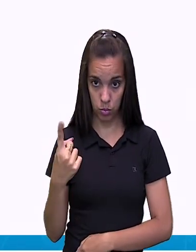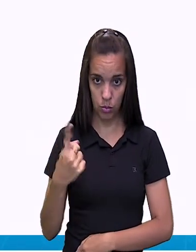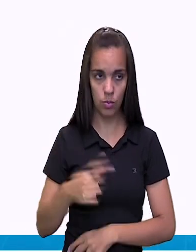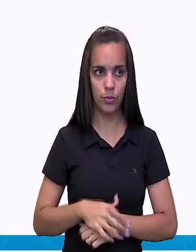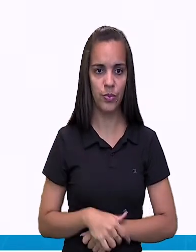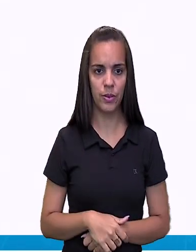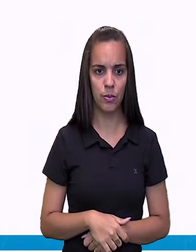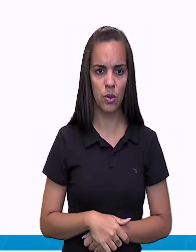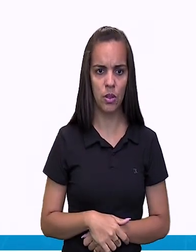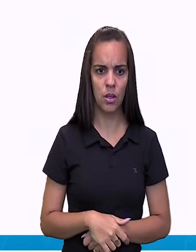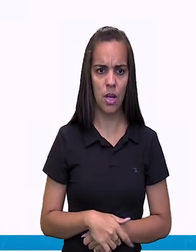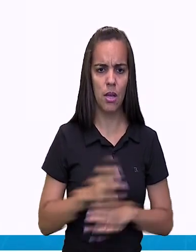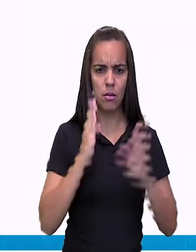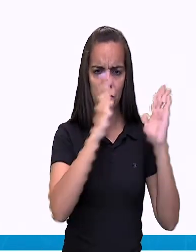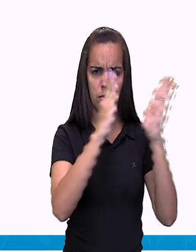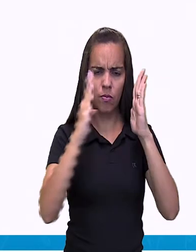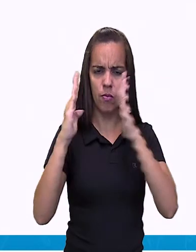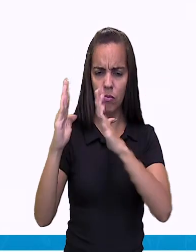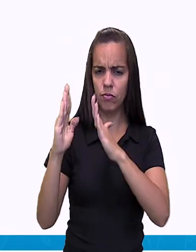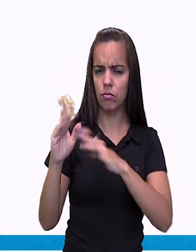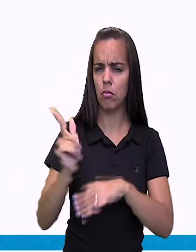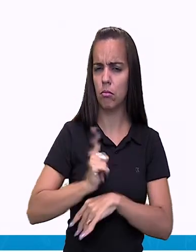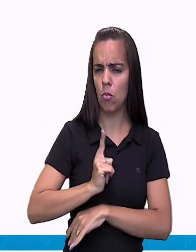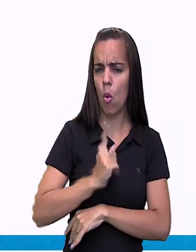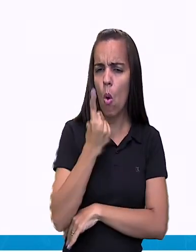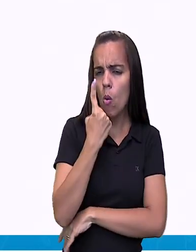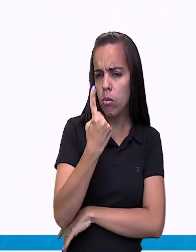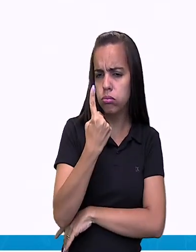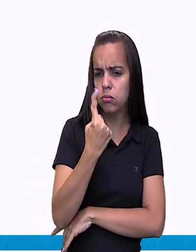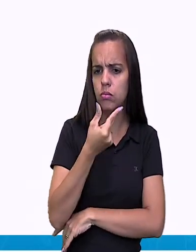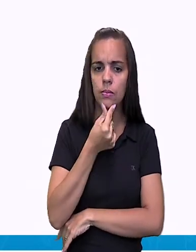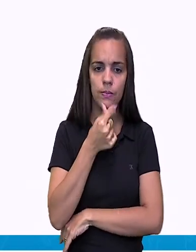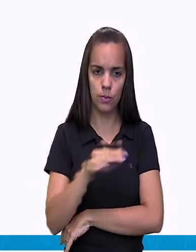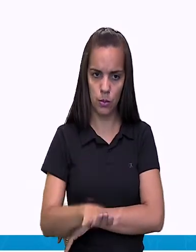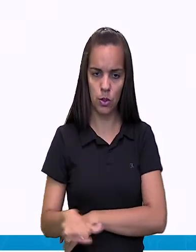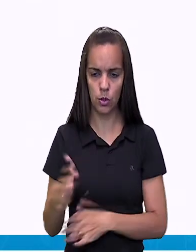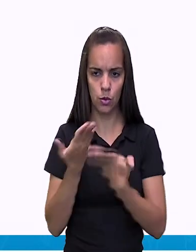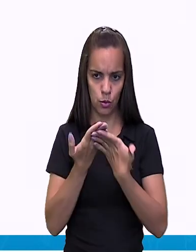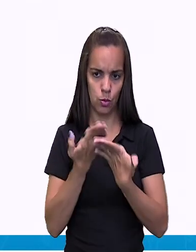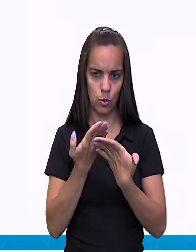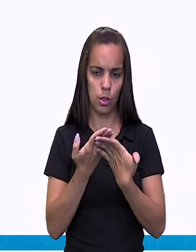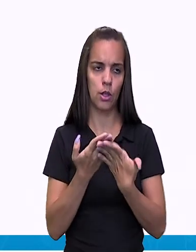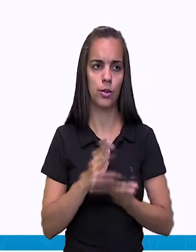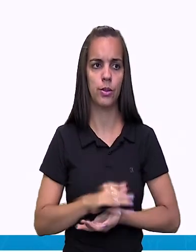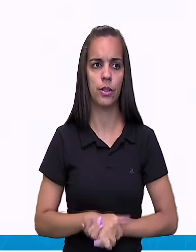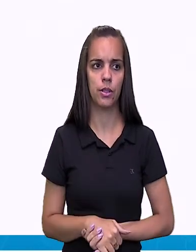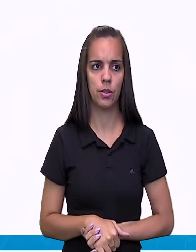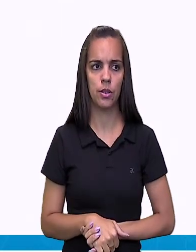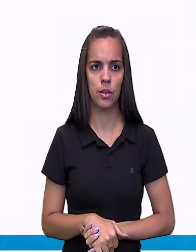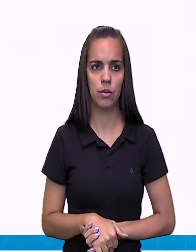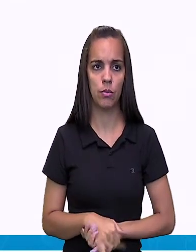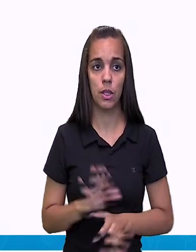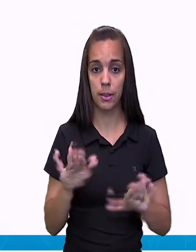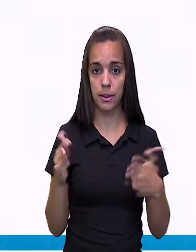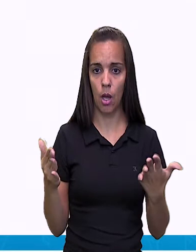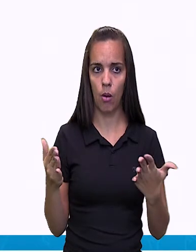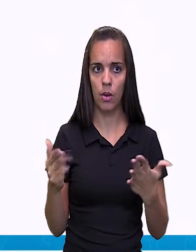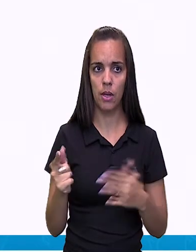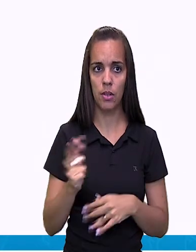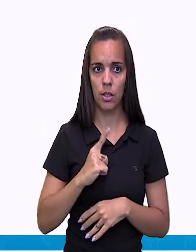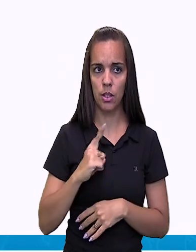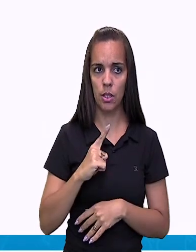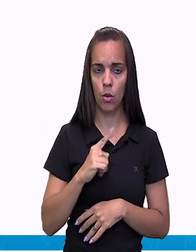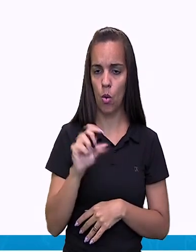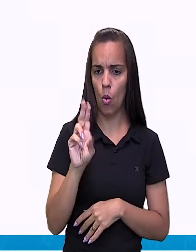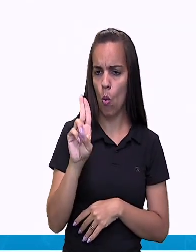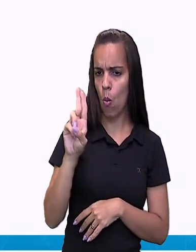Na biblioteca, havia apenas um garoto estudando. Temos aqui, então, a